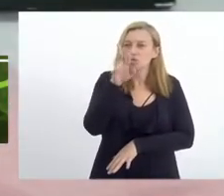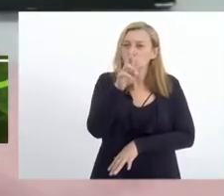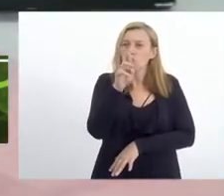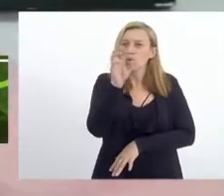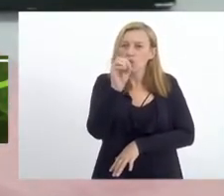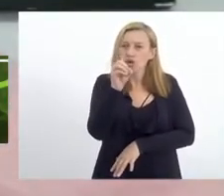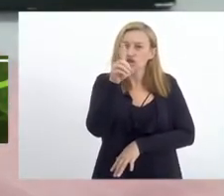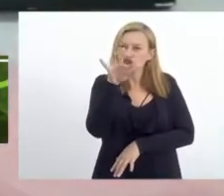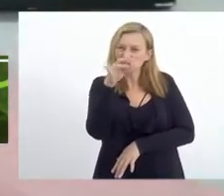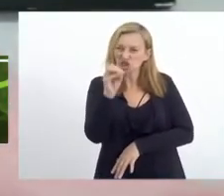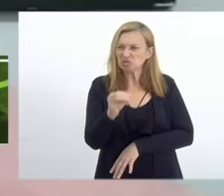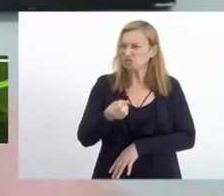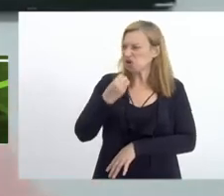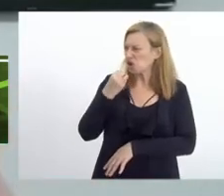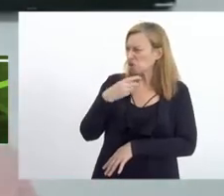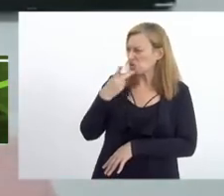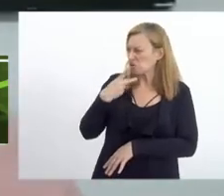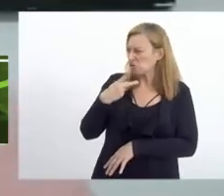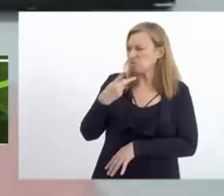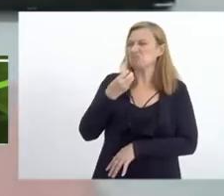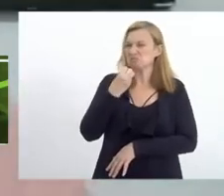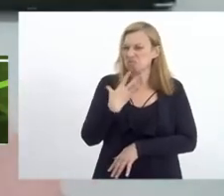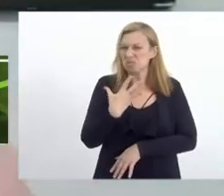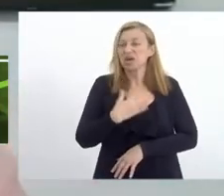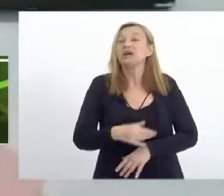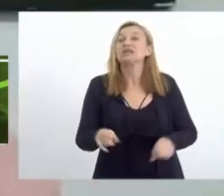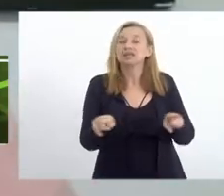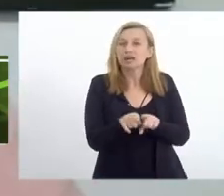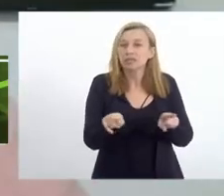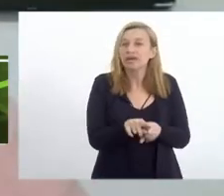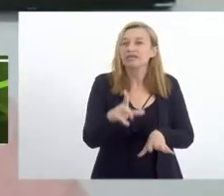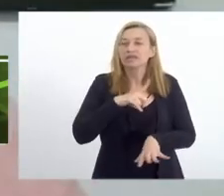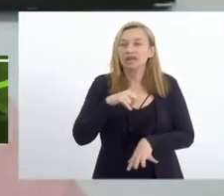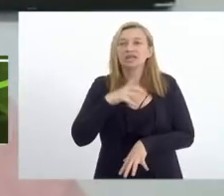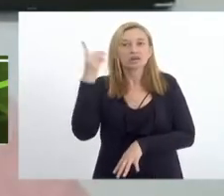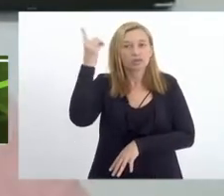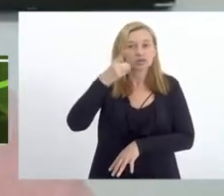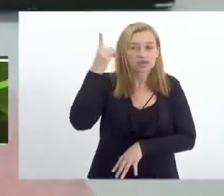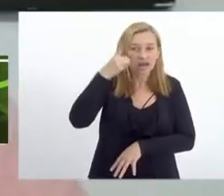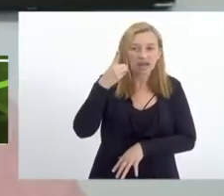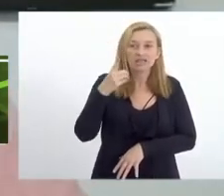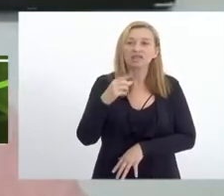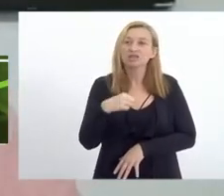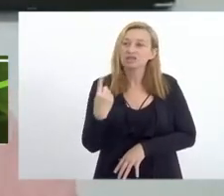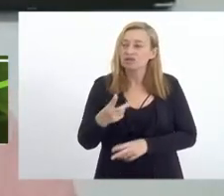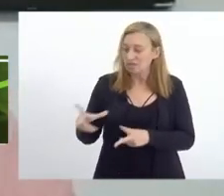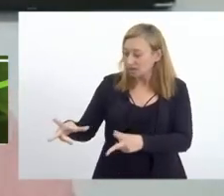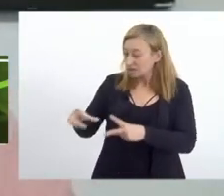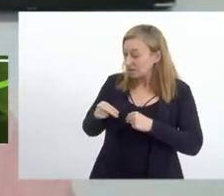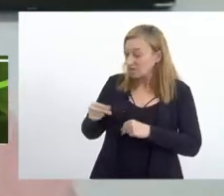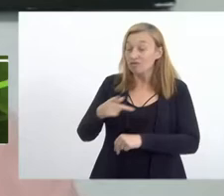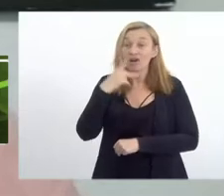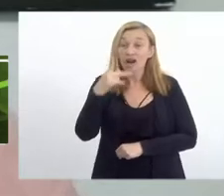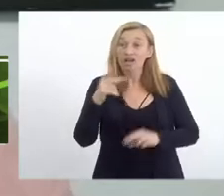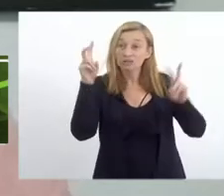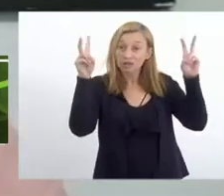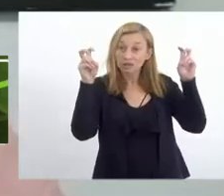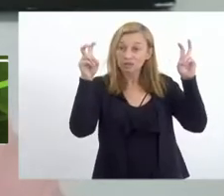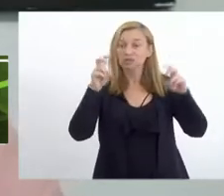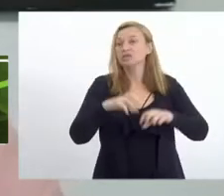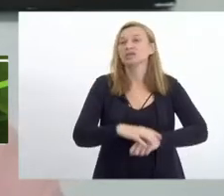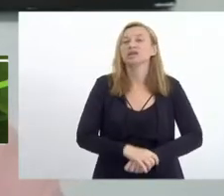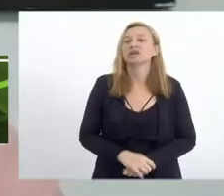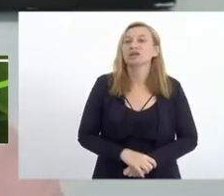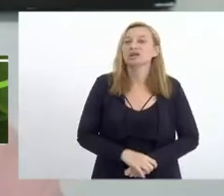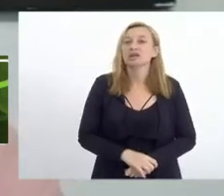que falou muito bem, né, a gente também tem deputadas, né, e que a gente merece falar sobre isso,